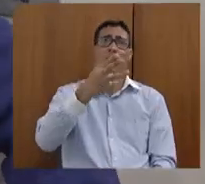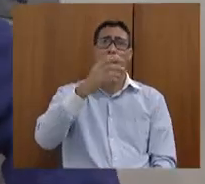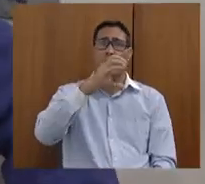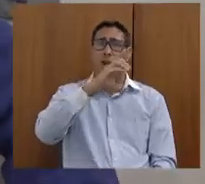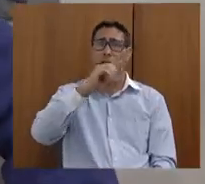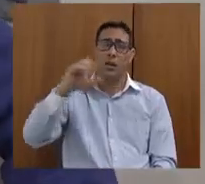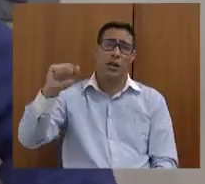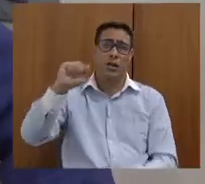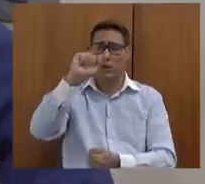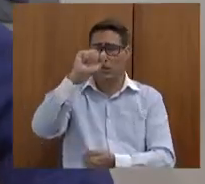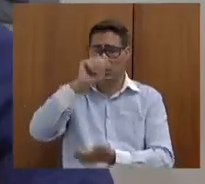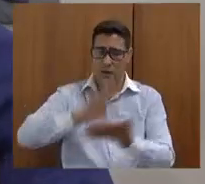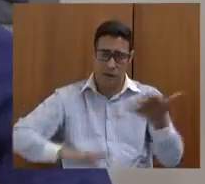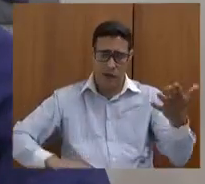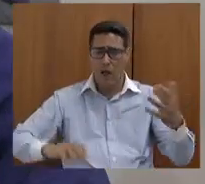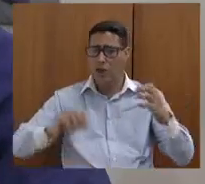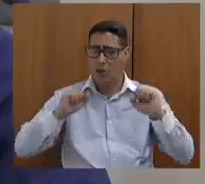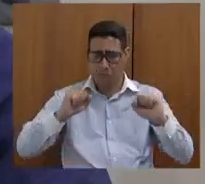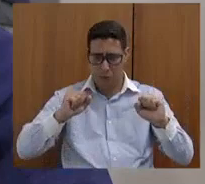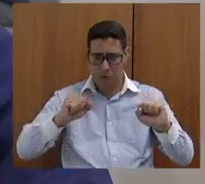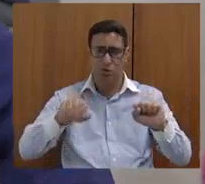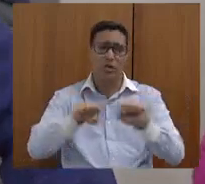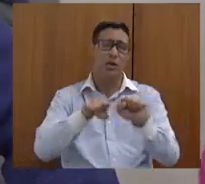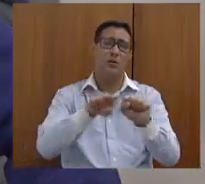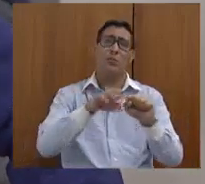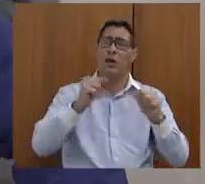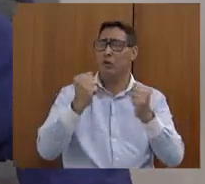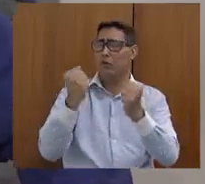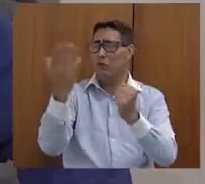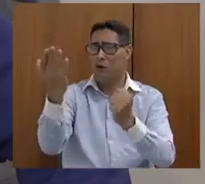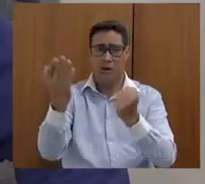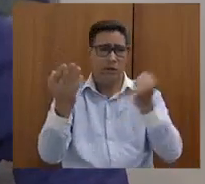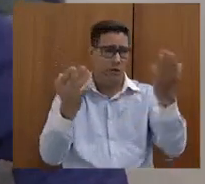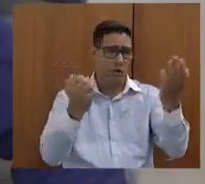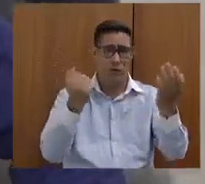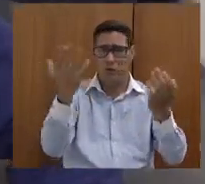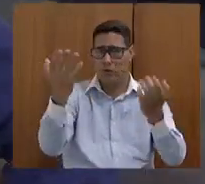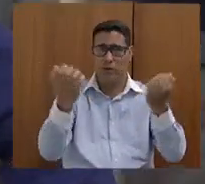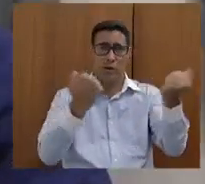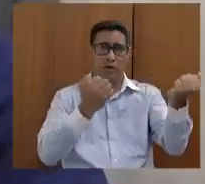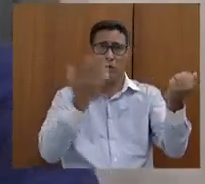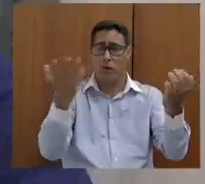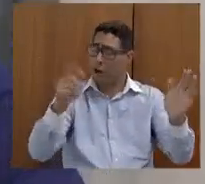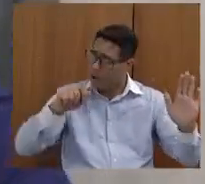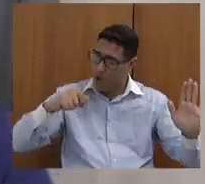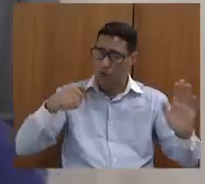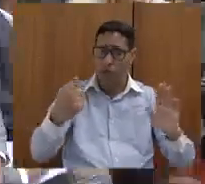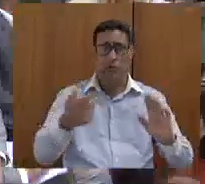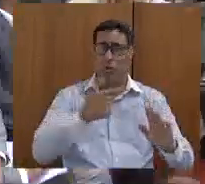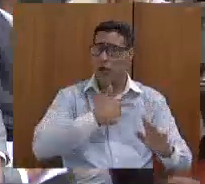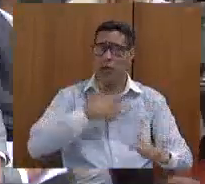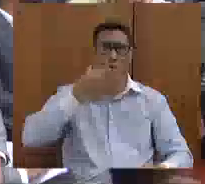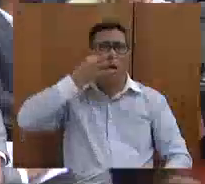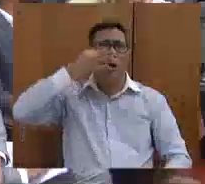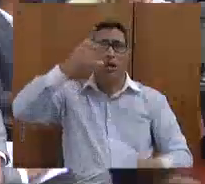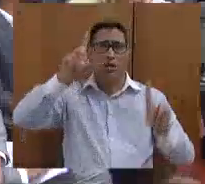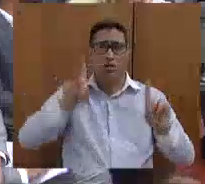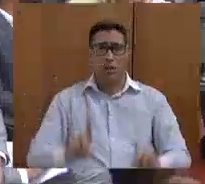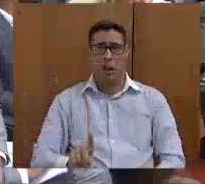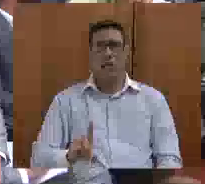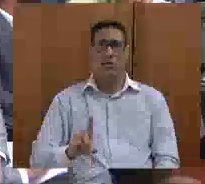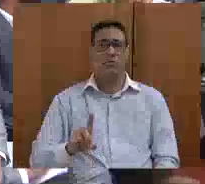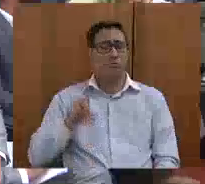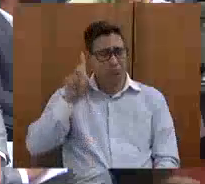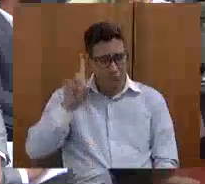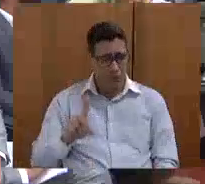atividades que eles possam exercer fora da secretaria de alunos fora da biblioteca isso é dignidade já deveria ter sido feito